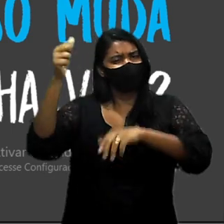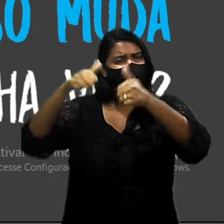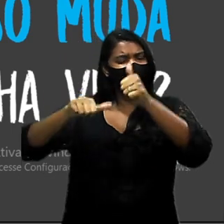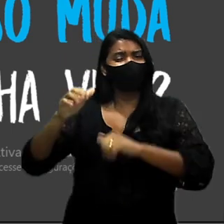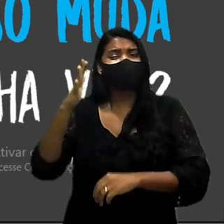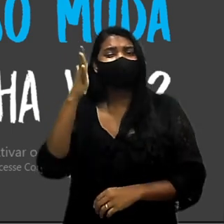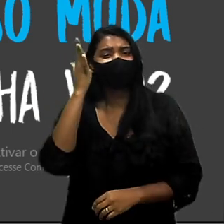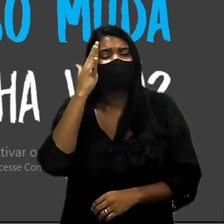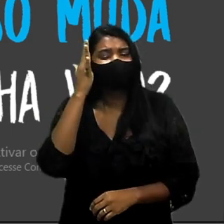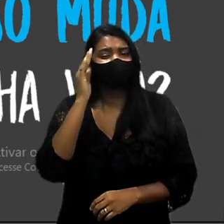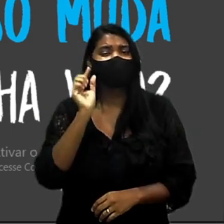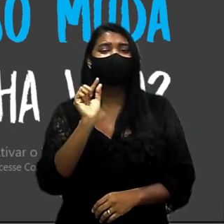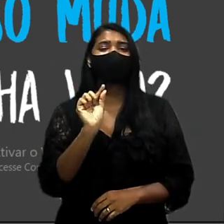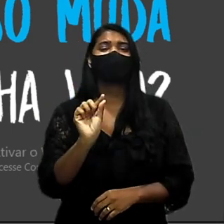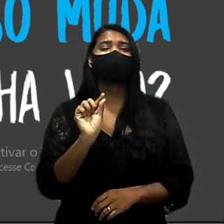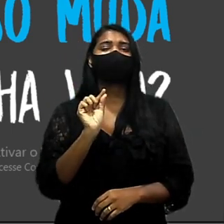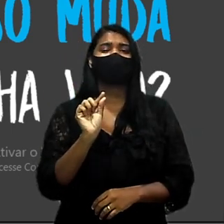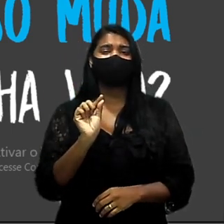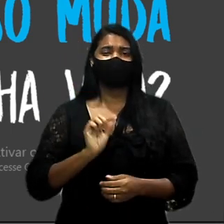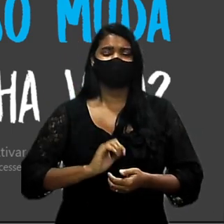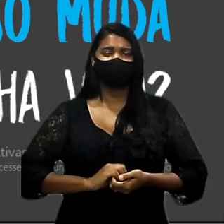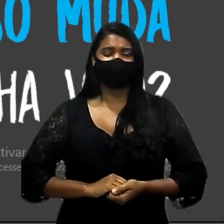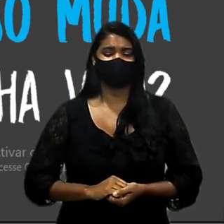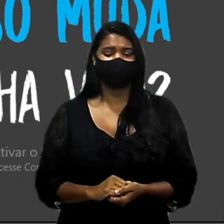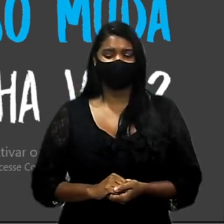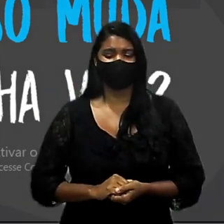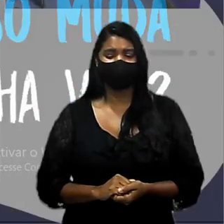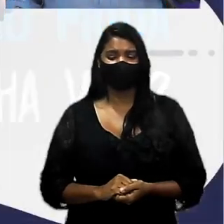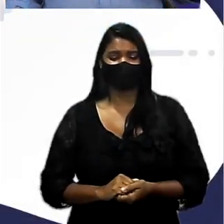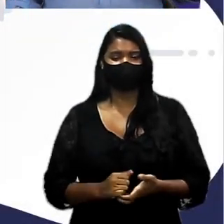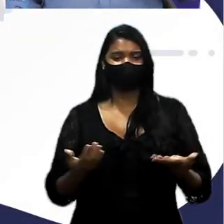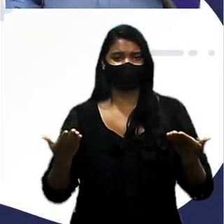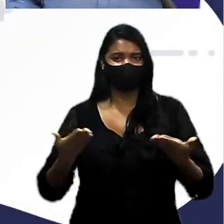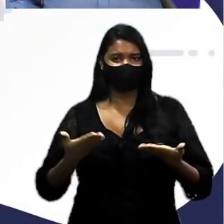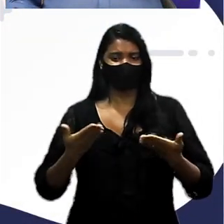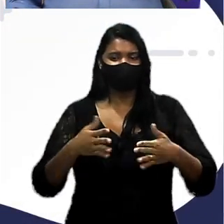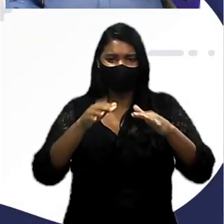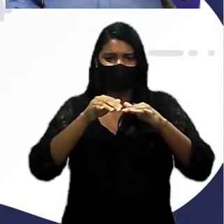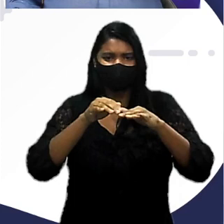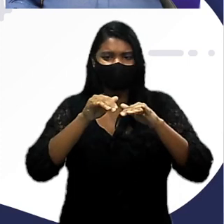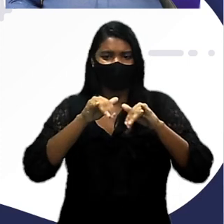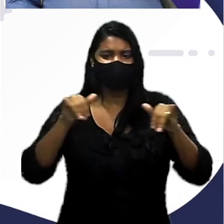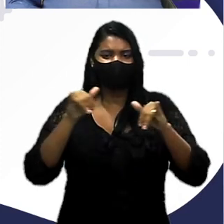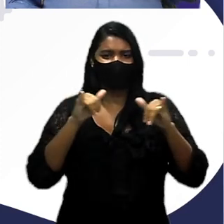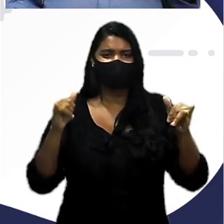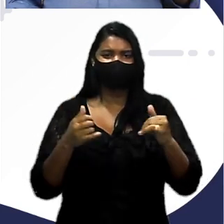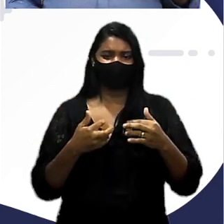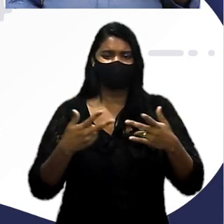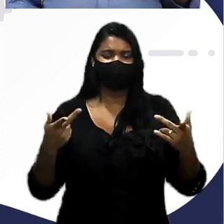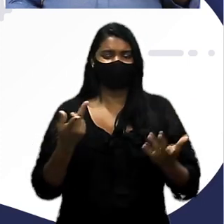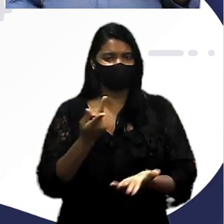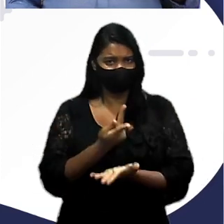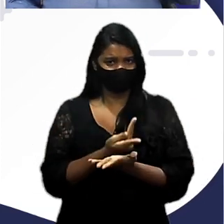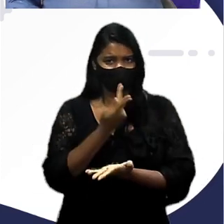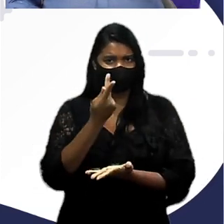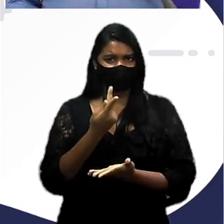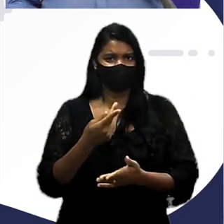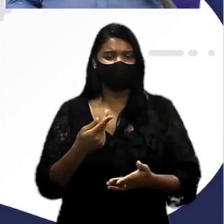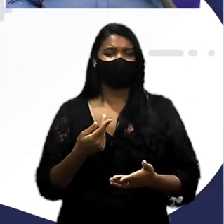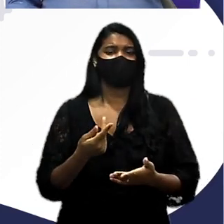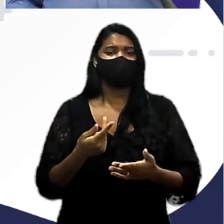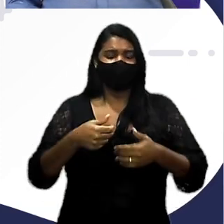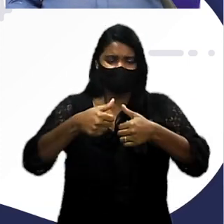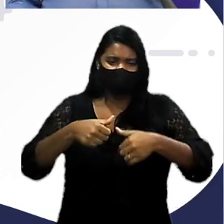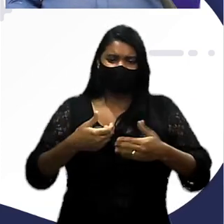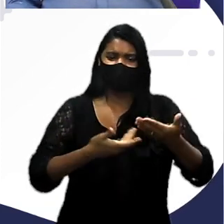que momento esse volume, né, de informações e de coisas que tem acontecido vai